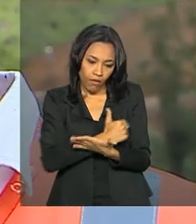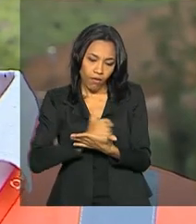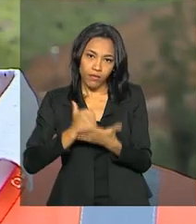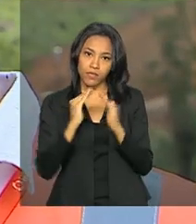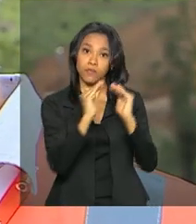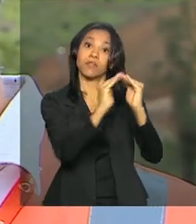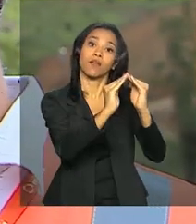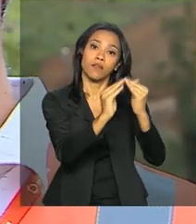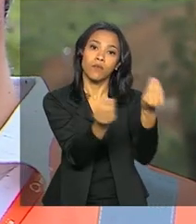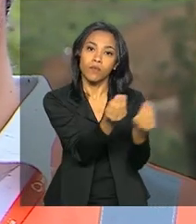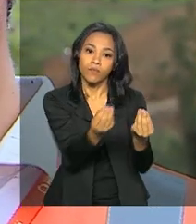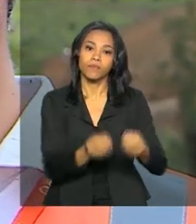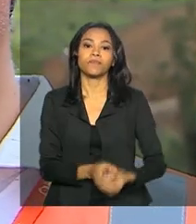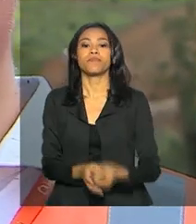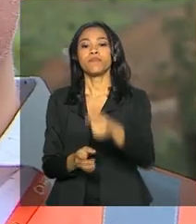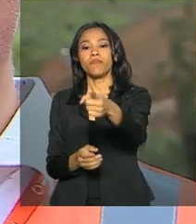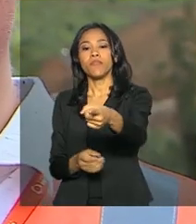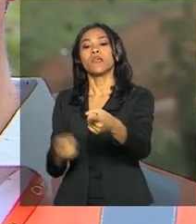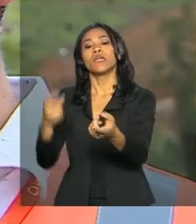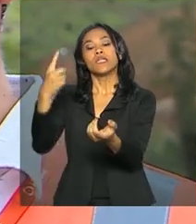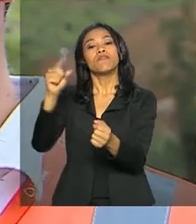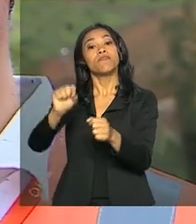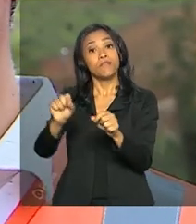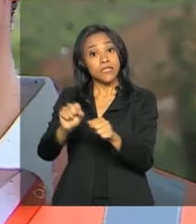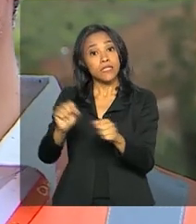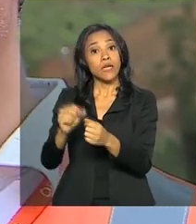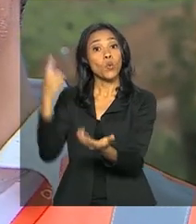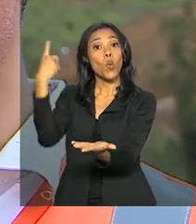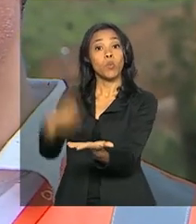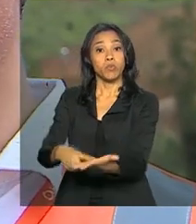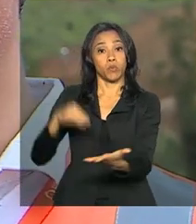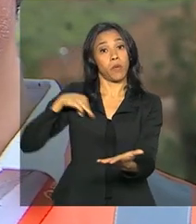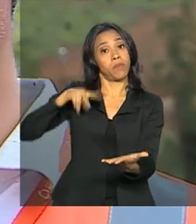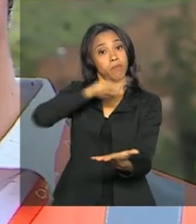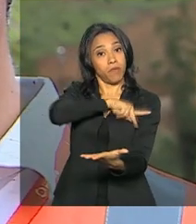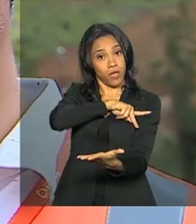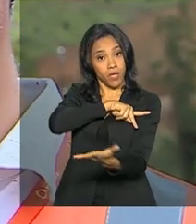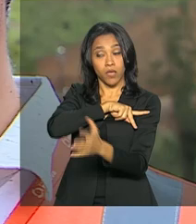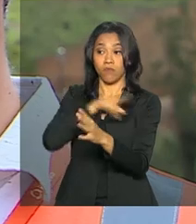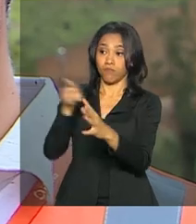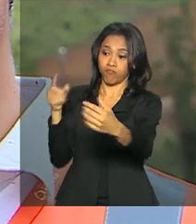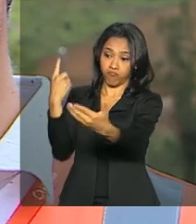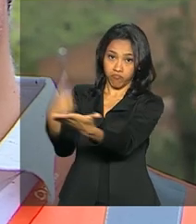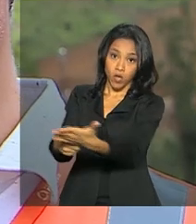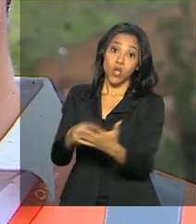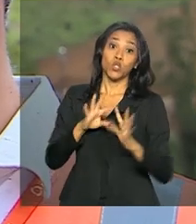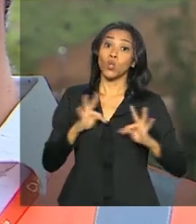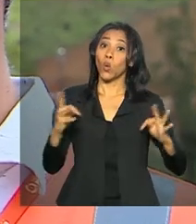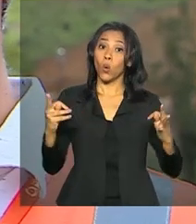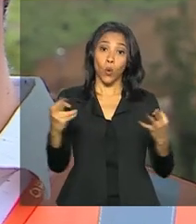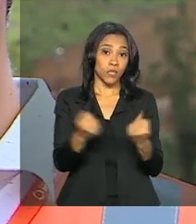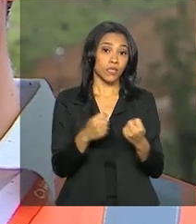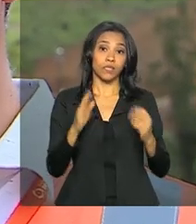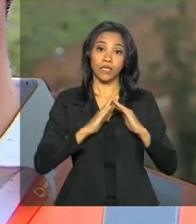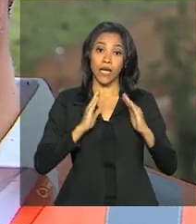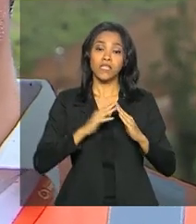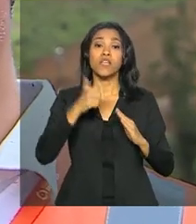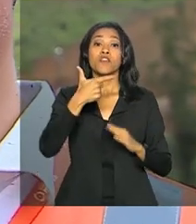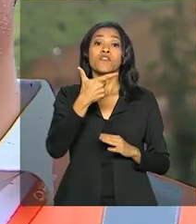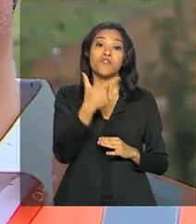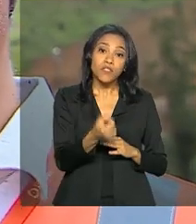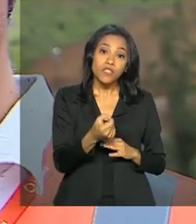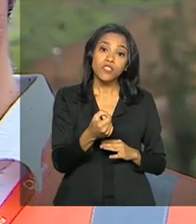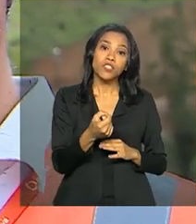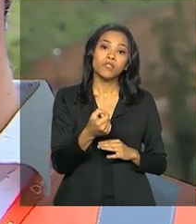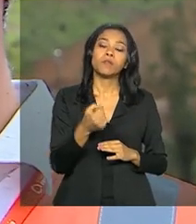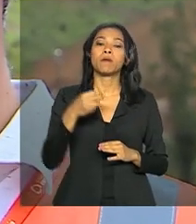pública, a gente fez um acordo com o Ministério Público e as famílias que todas as casas vão ter 20 metros quadrados a mais do que tinham na área